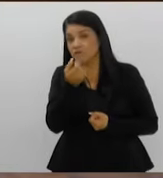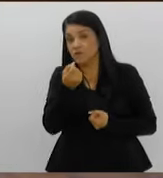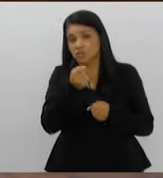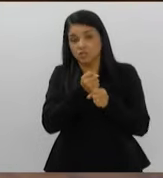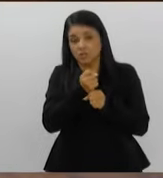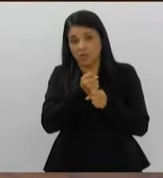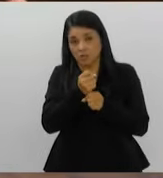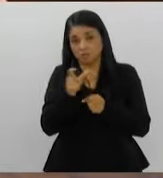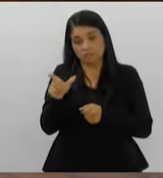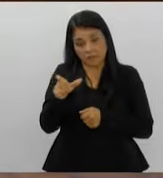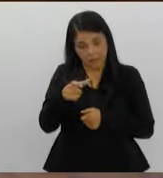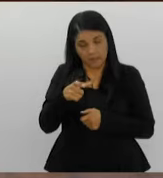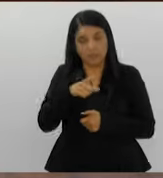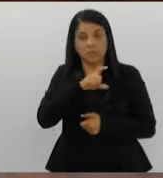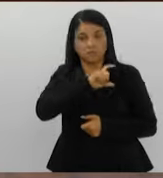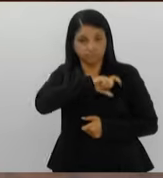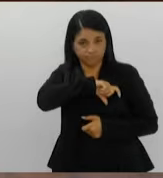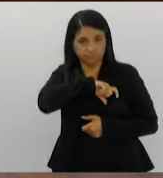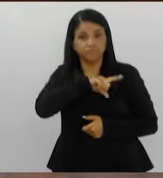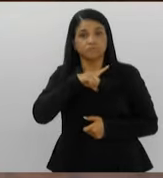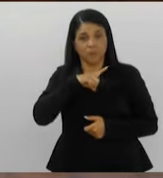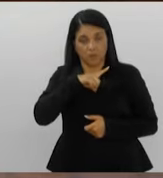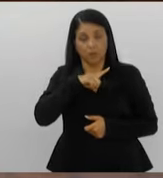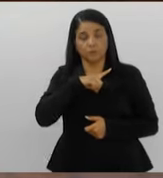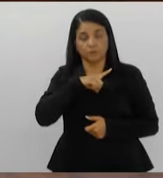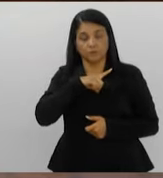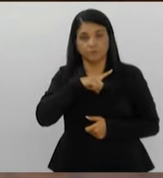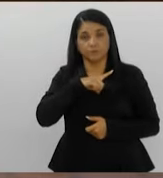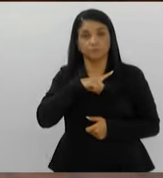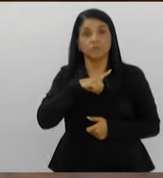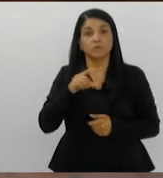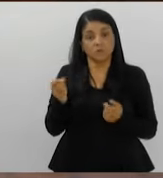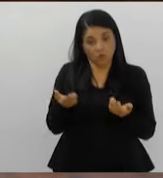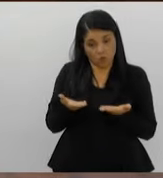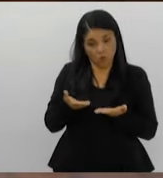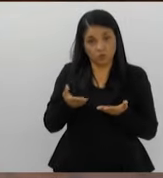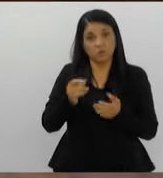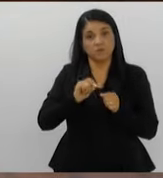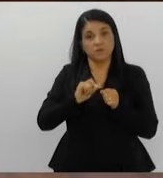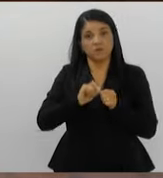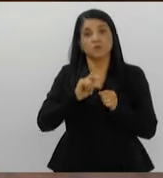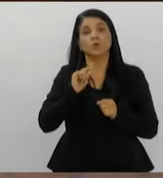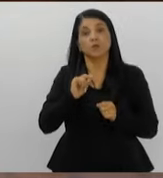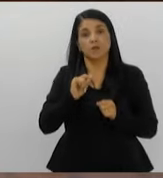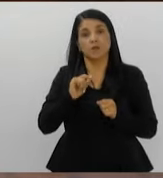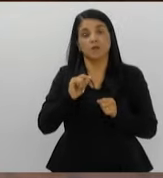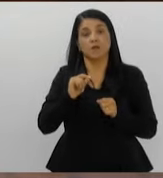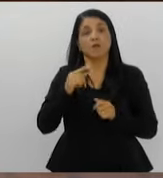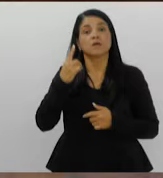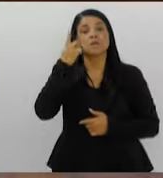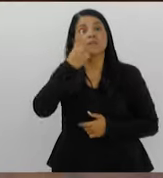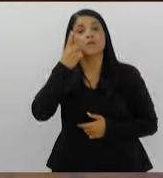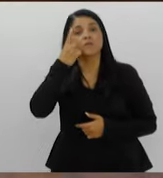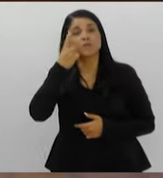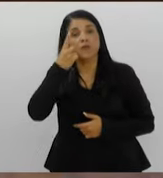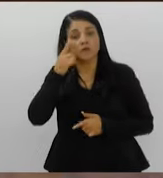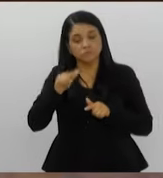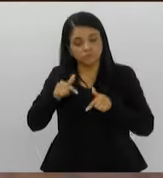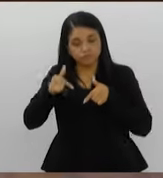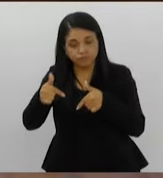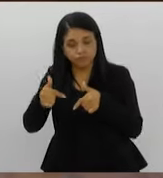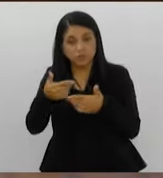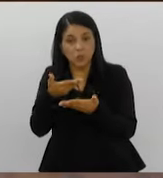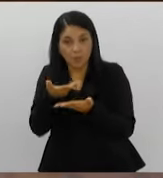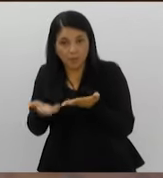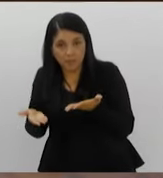minha habilitação, e a única coisa que eu sei fazer hoje é ser parlamentar, e se eu perder a eleição,